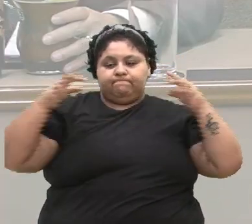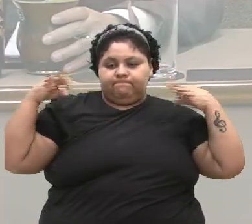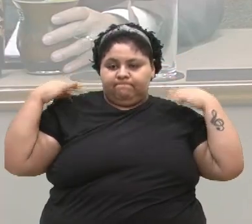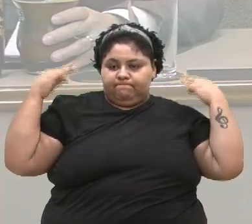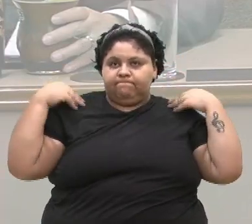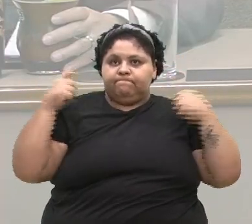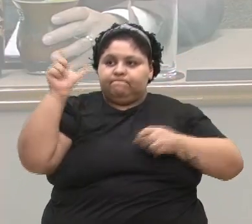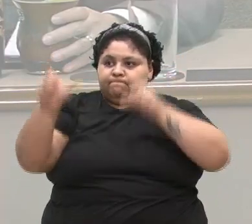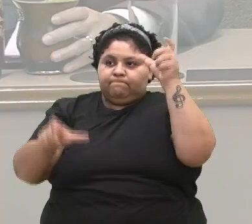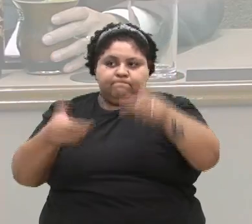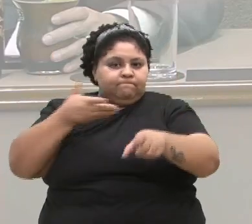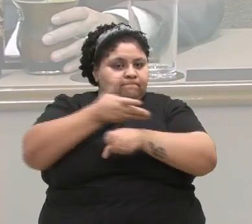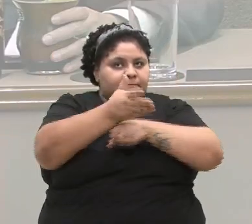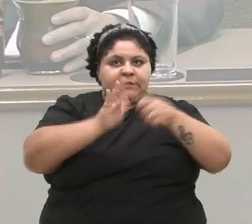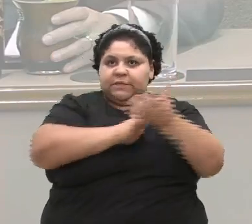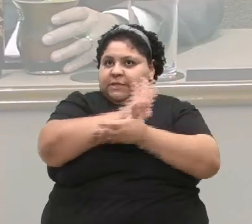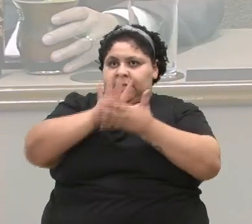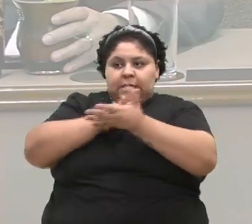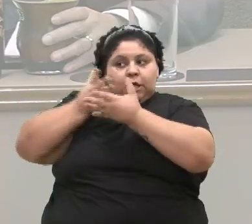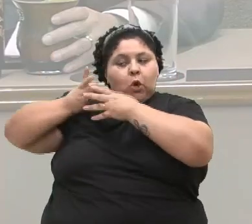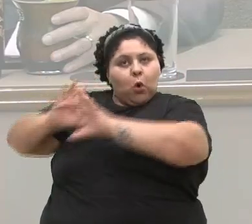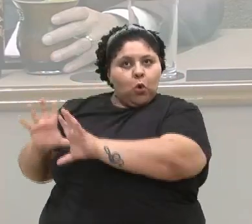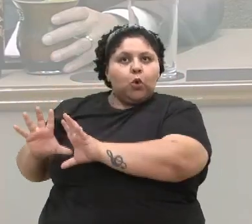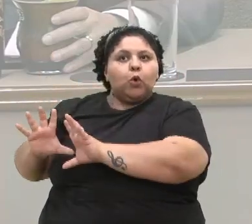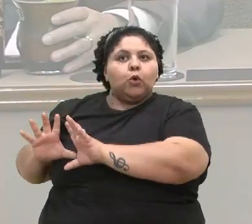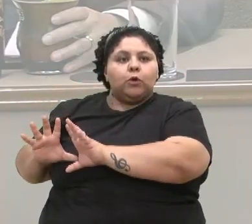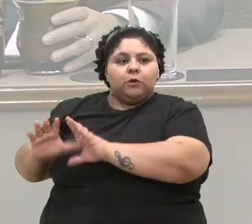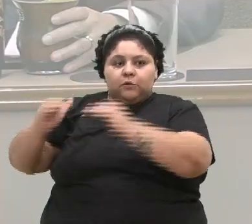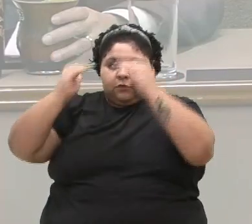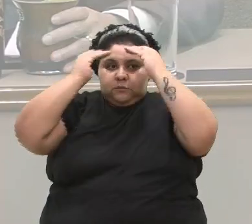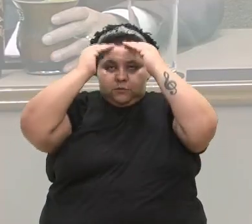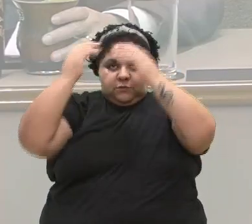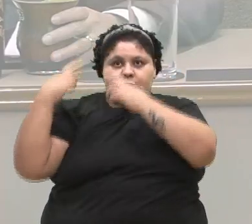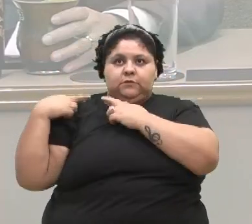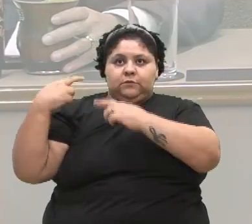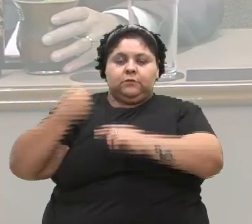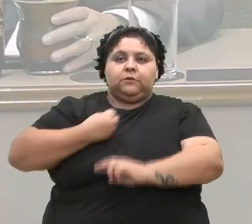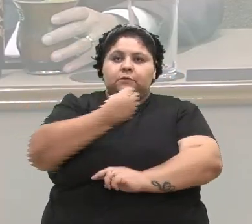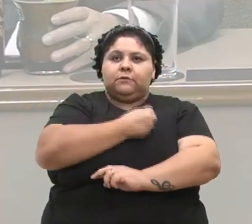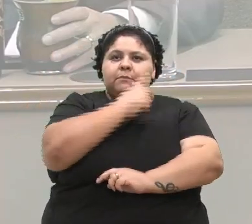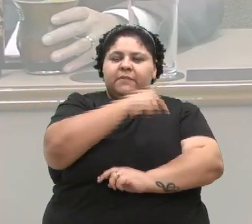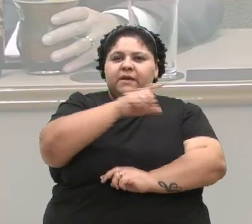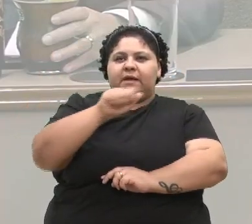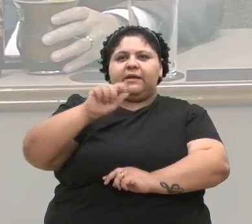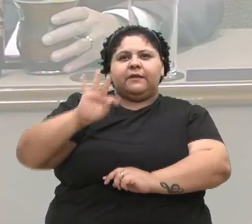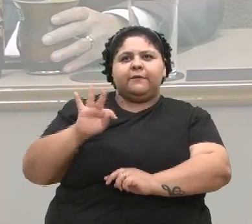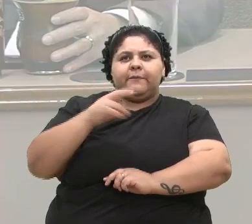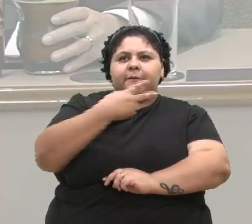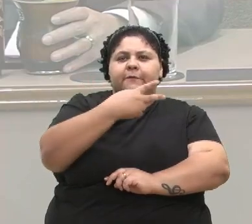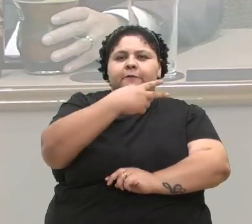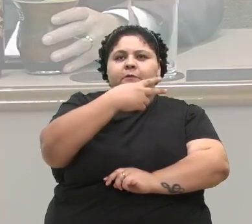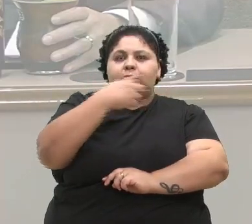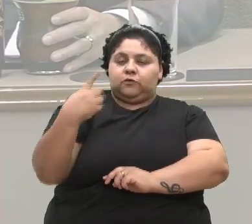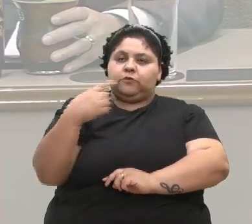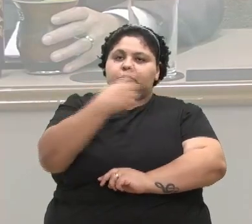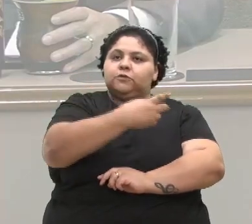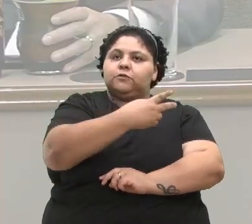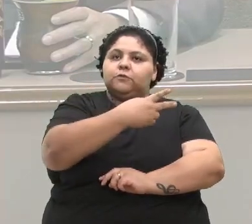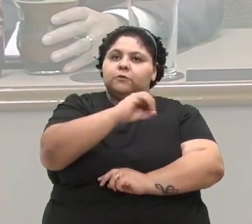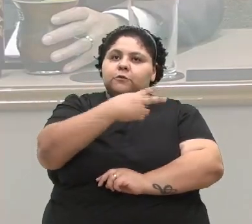nada tendo a opor e acatando o parecer nº P, até 21.2024,